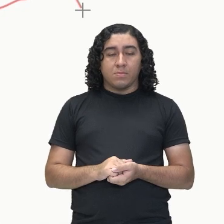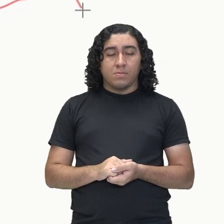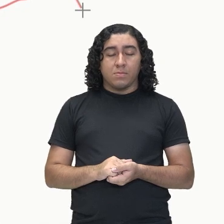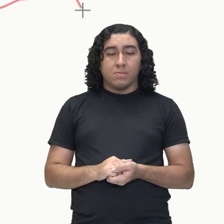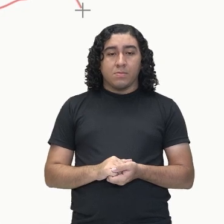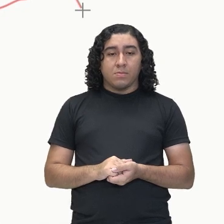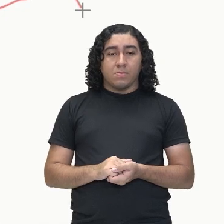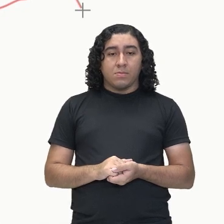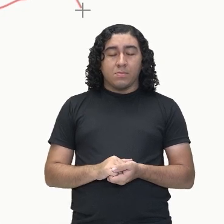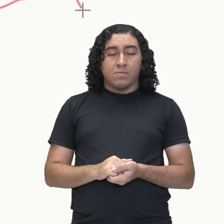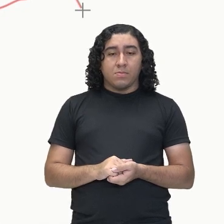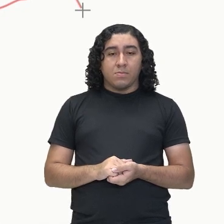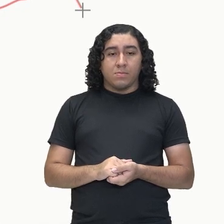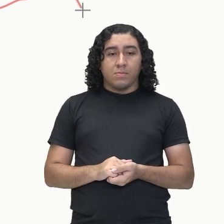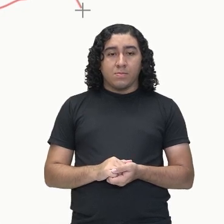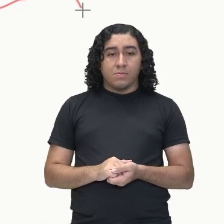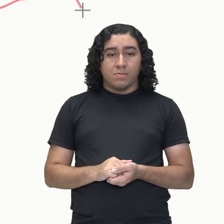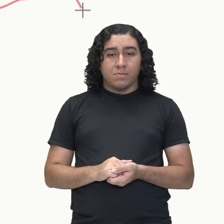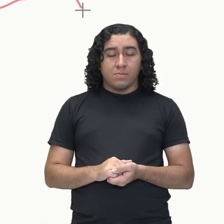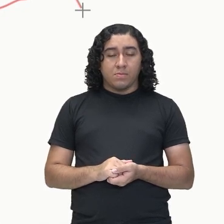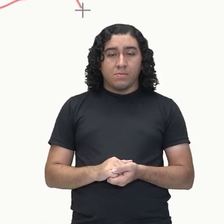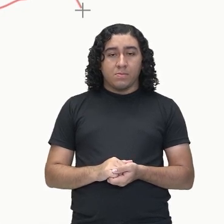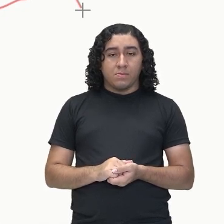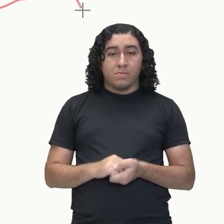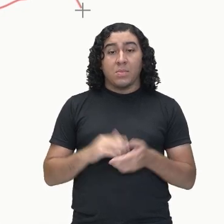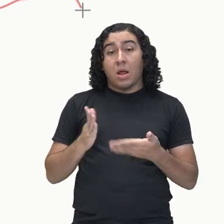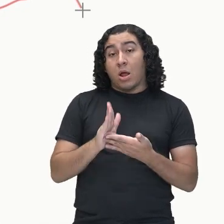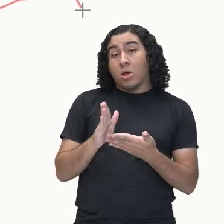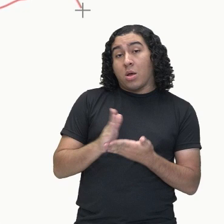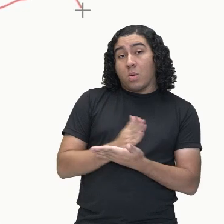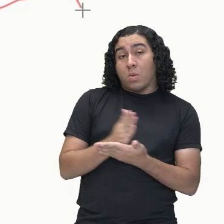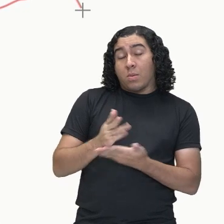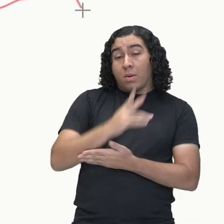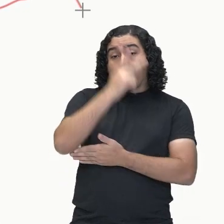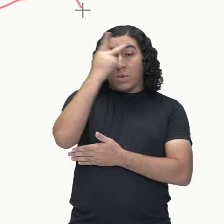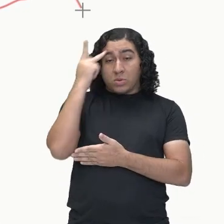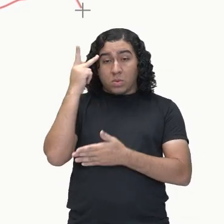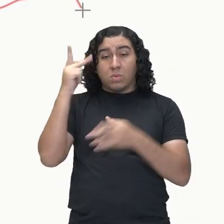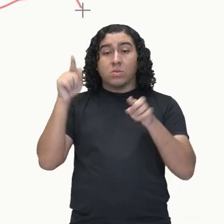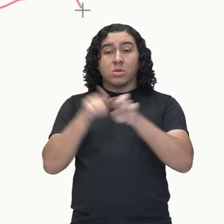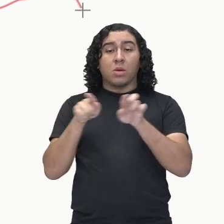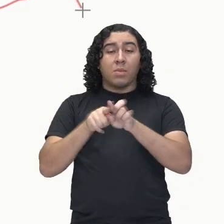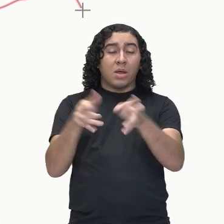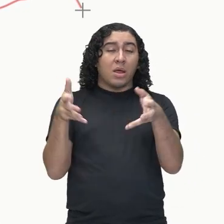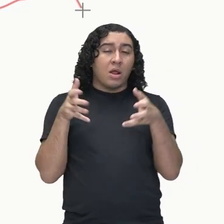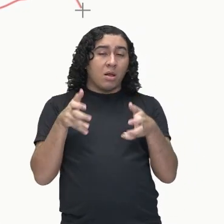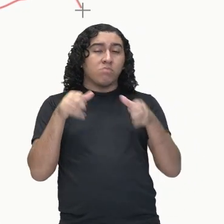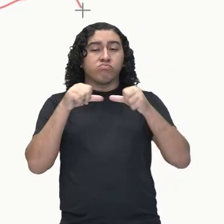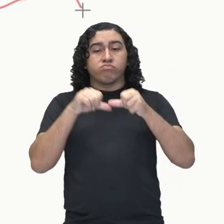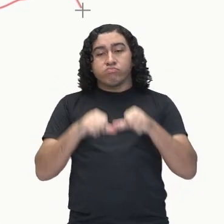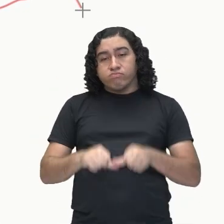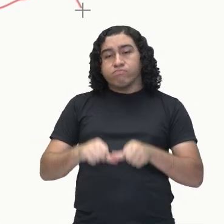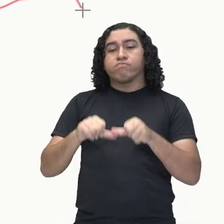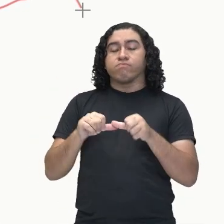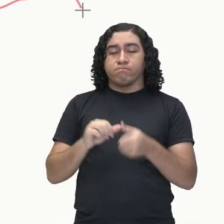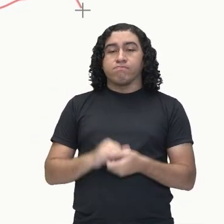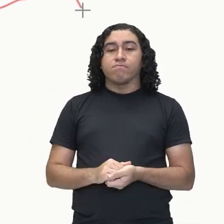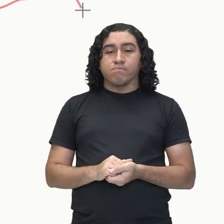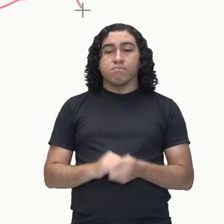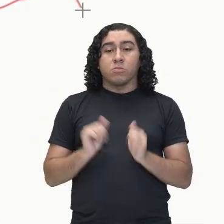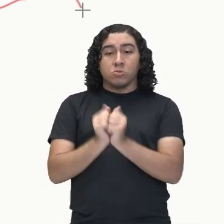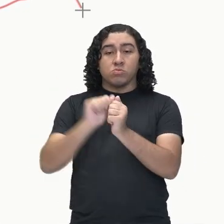com vosotros nele teatro né algumas pessoas ali outras tal que rias estar com vosotros